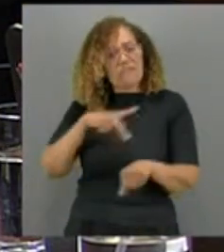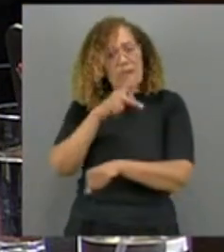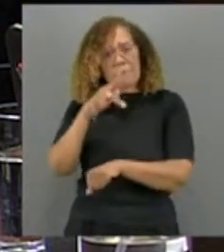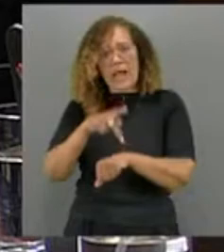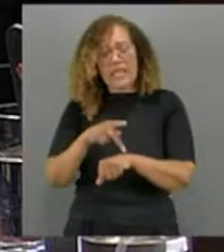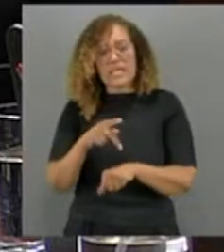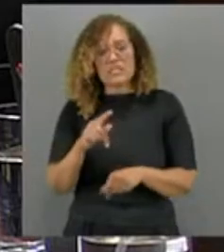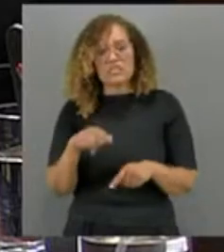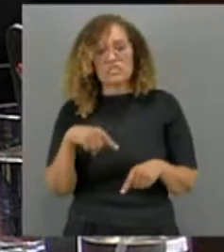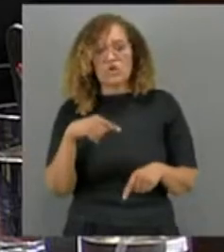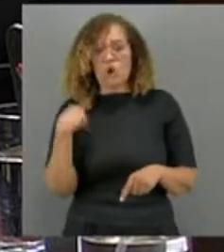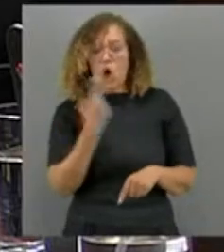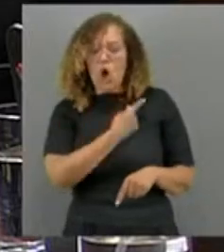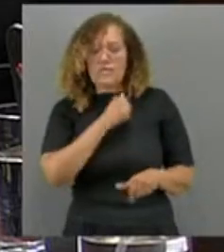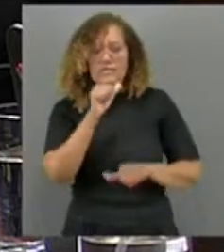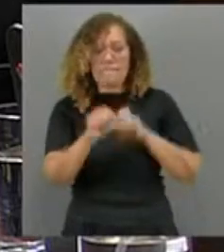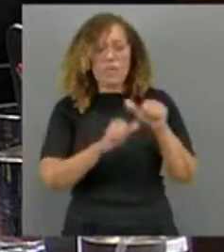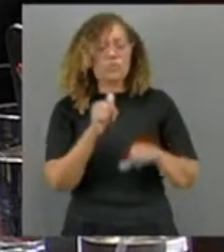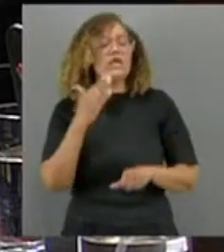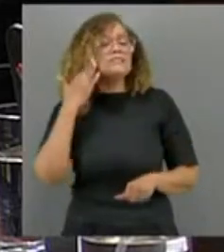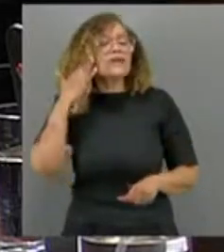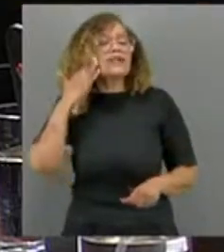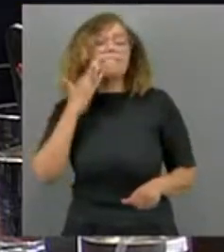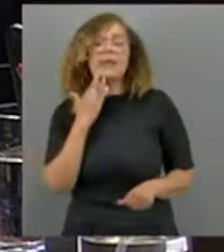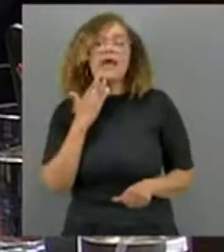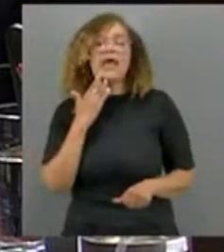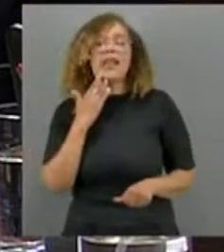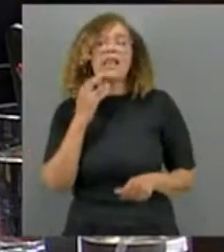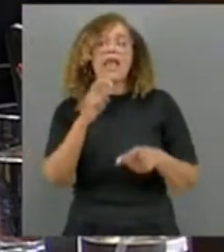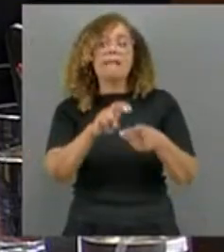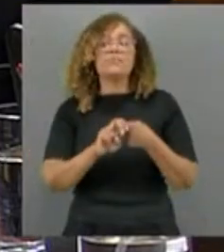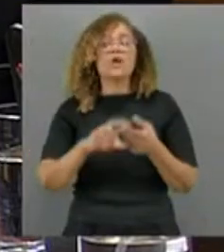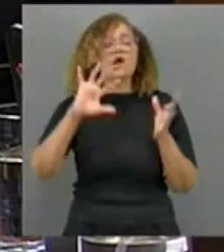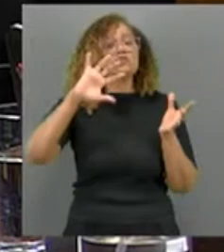mudança de pele se dá pela questão do clima.